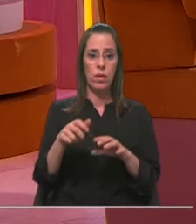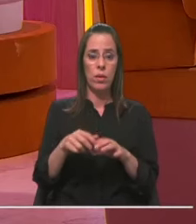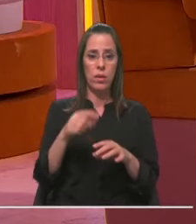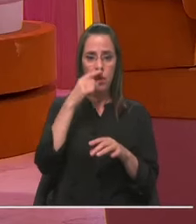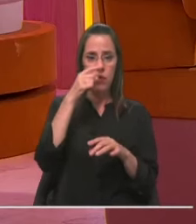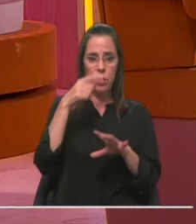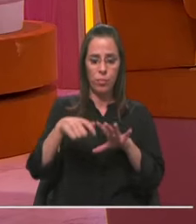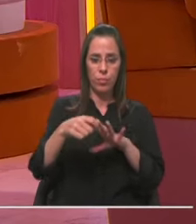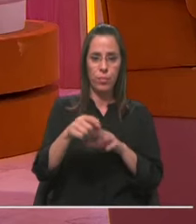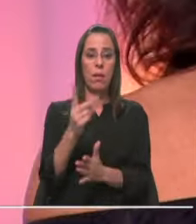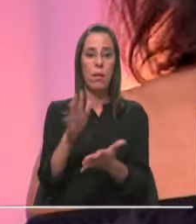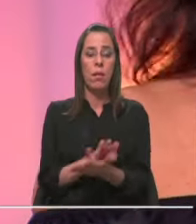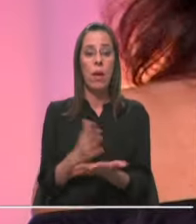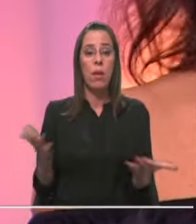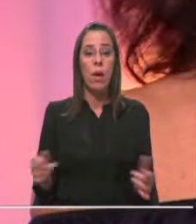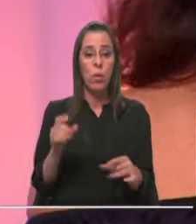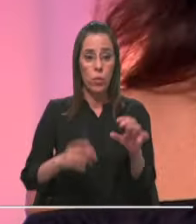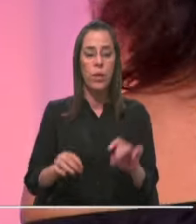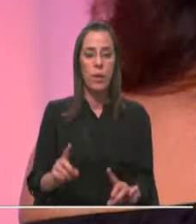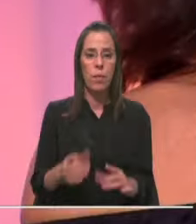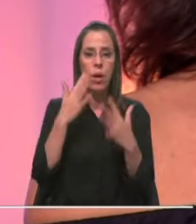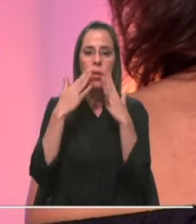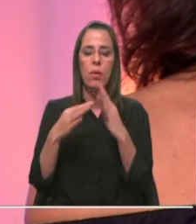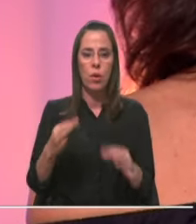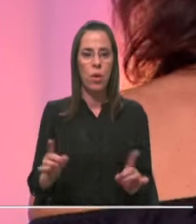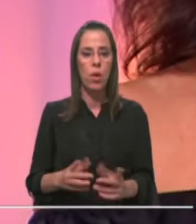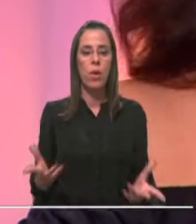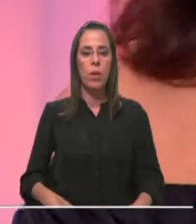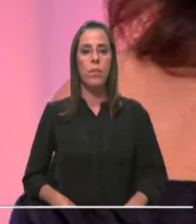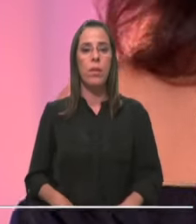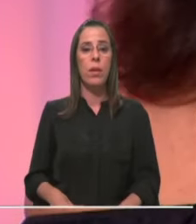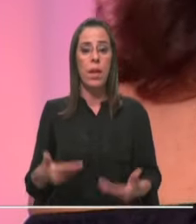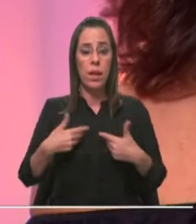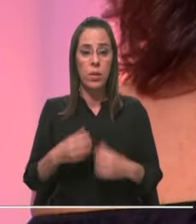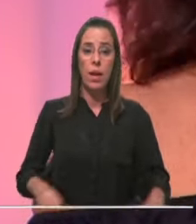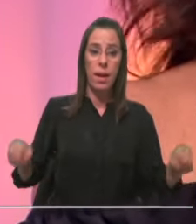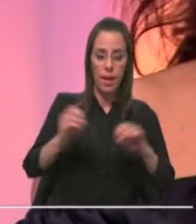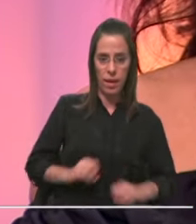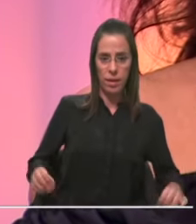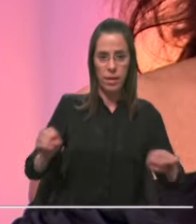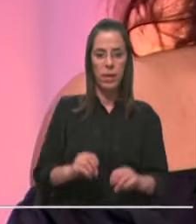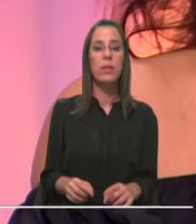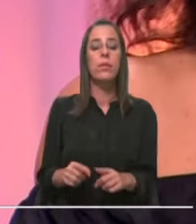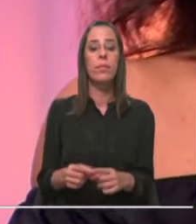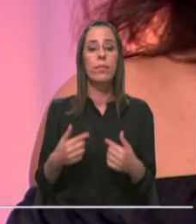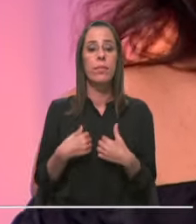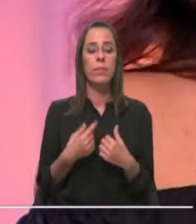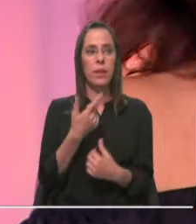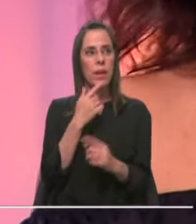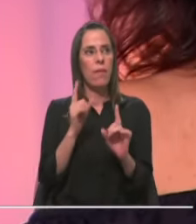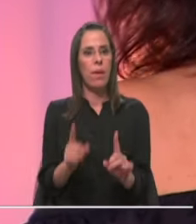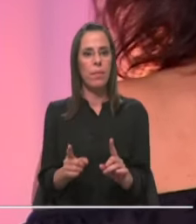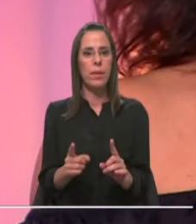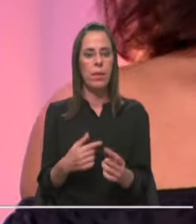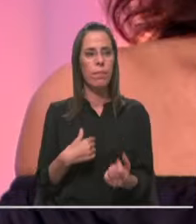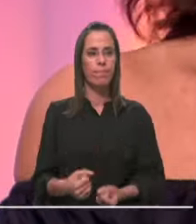a fazer xixi, porque não havia espaço para nada. E o que se está a passar não é normal. Eu não tinha ajudas de nada. E eu estava a perceber que não estava a